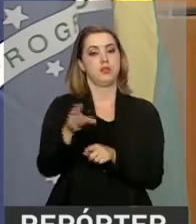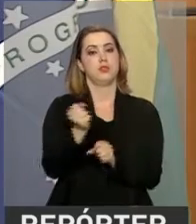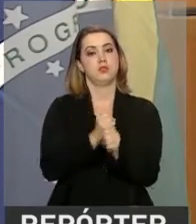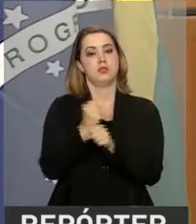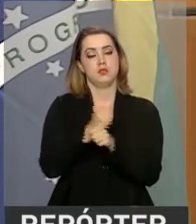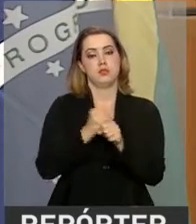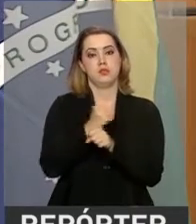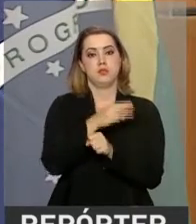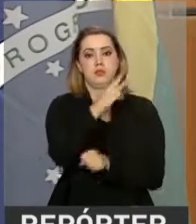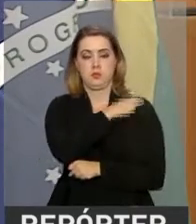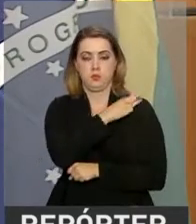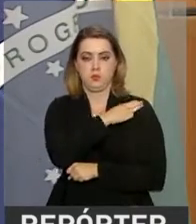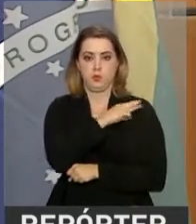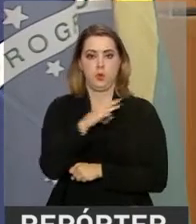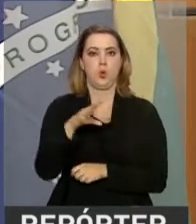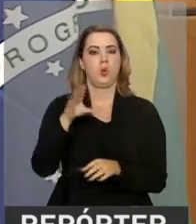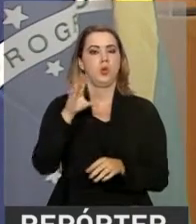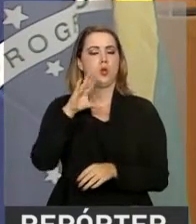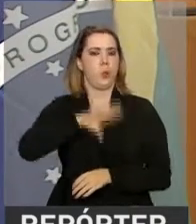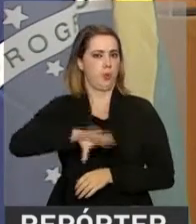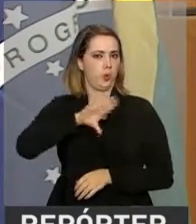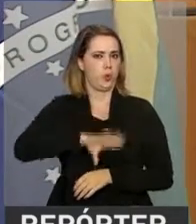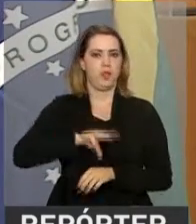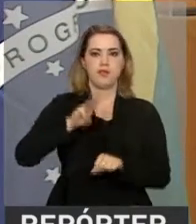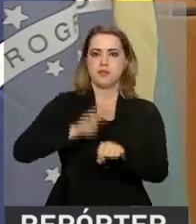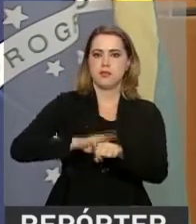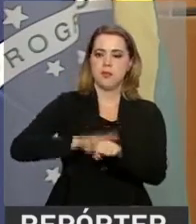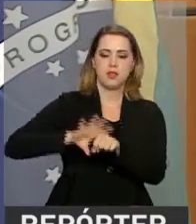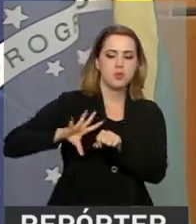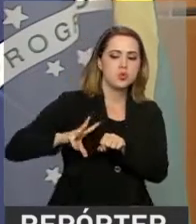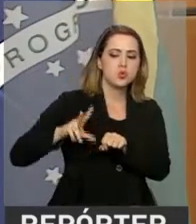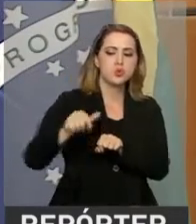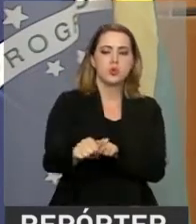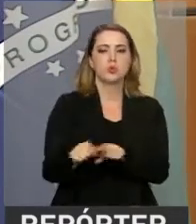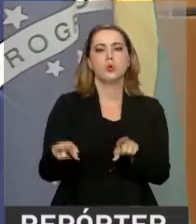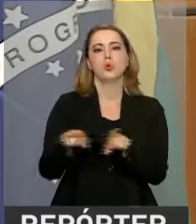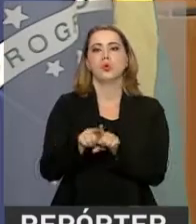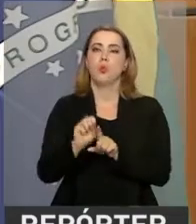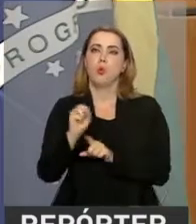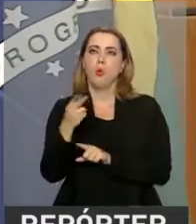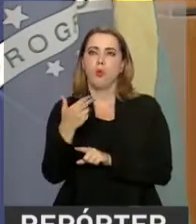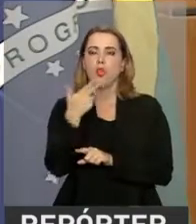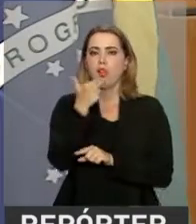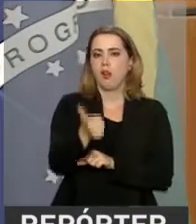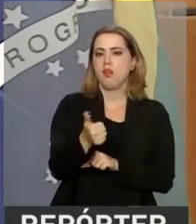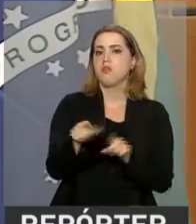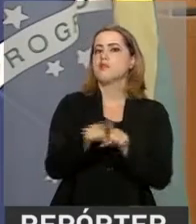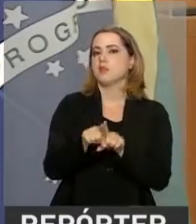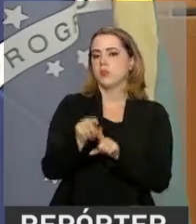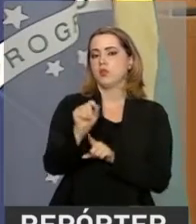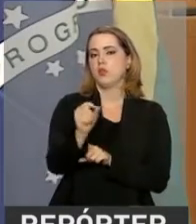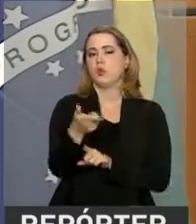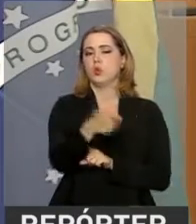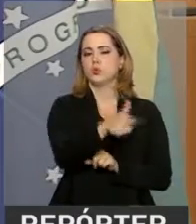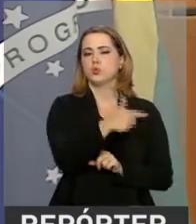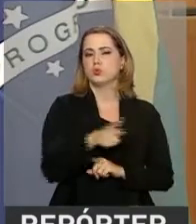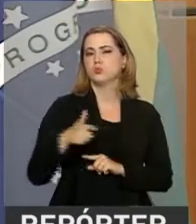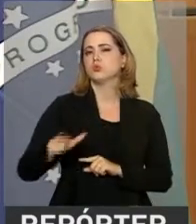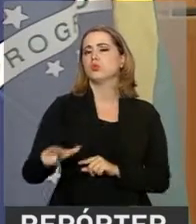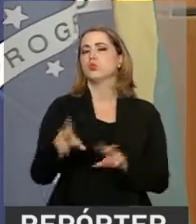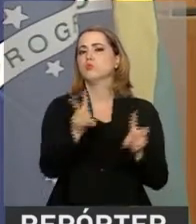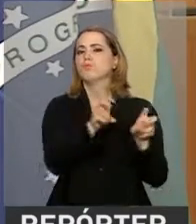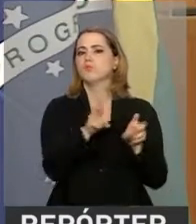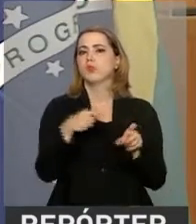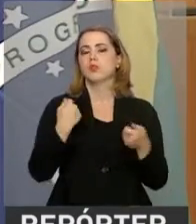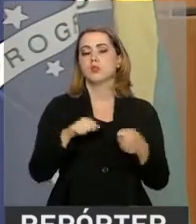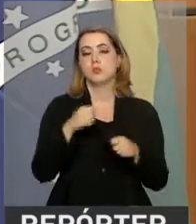e matemática. Todo o resto, e um pouco inglês também, todo o resto ficará dependente